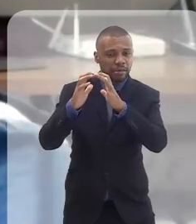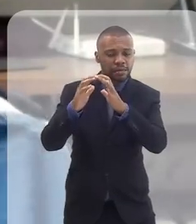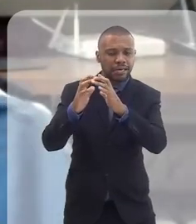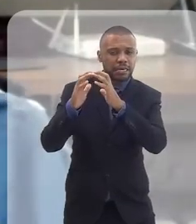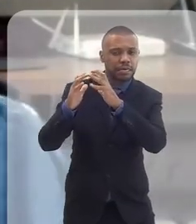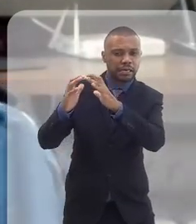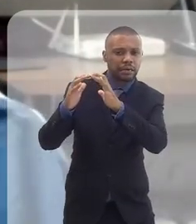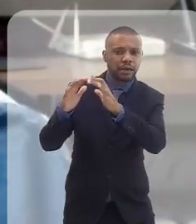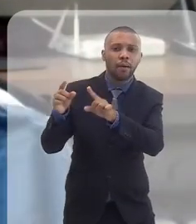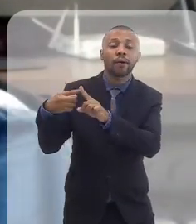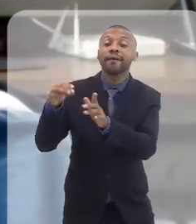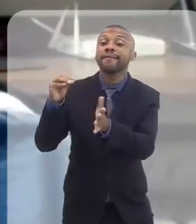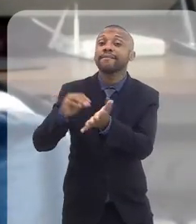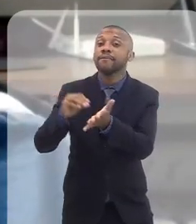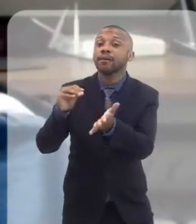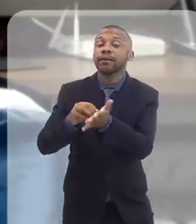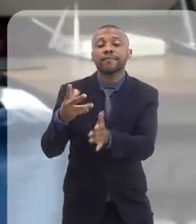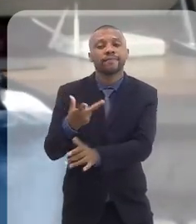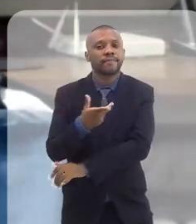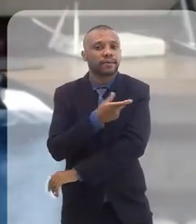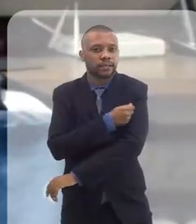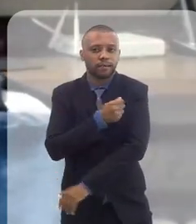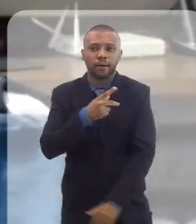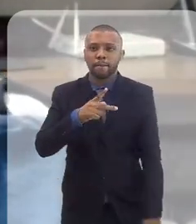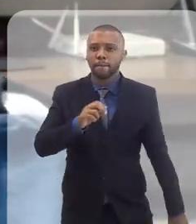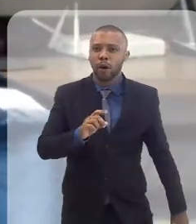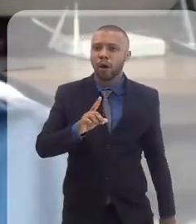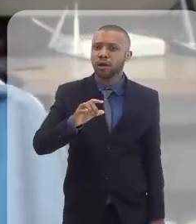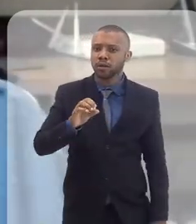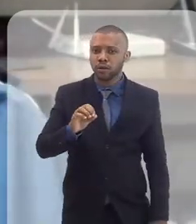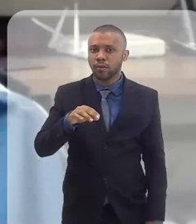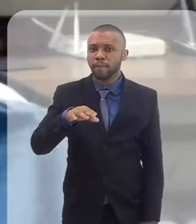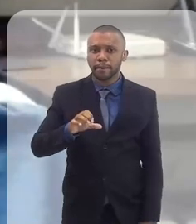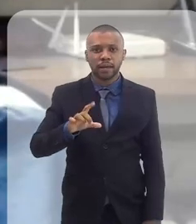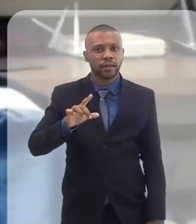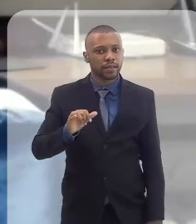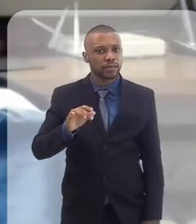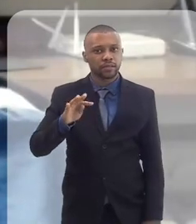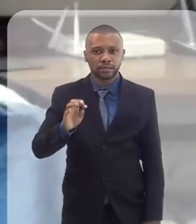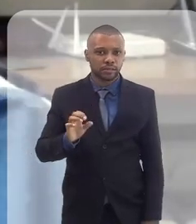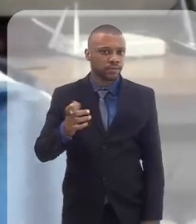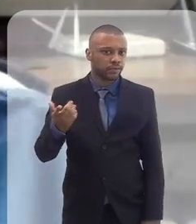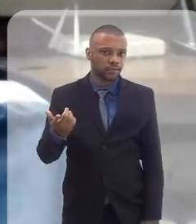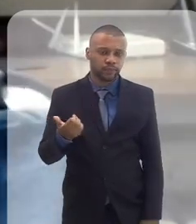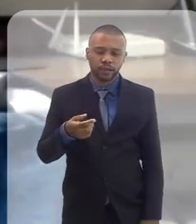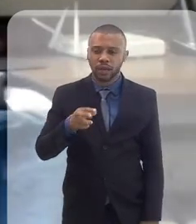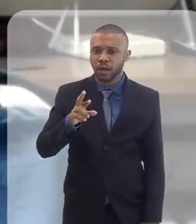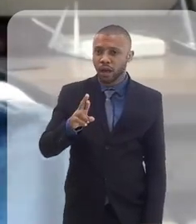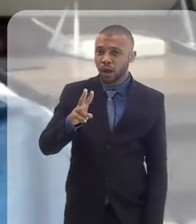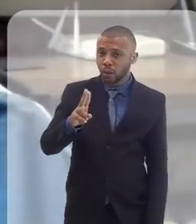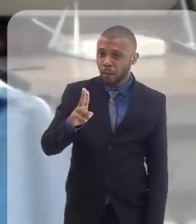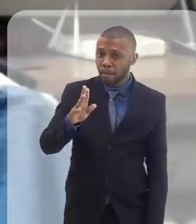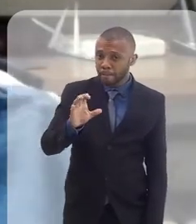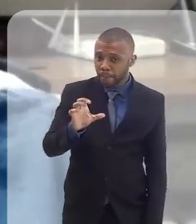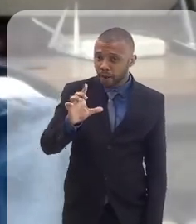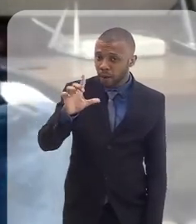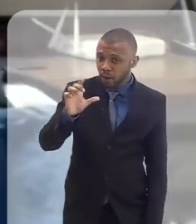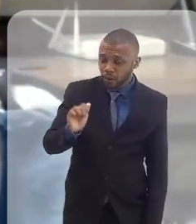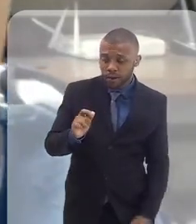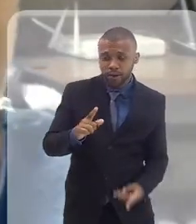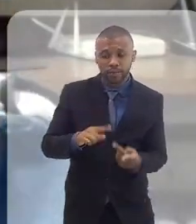grande, porque não tinha vacina para poliomielite. Não pode. Rubéola,